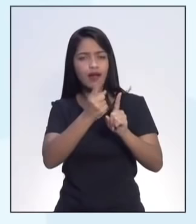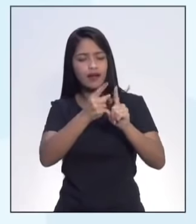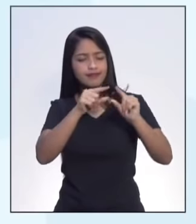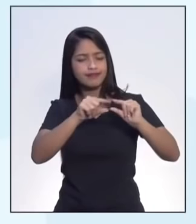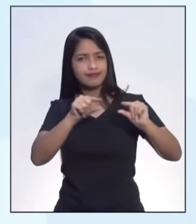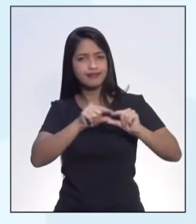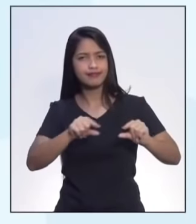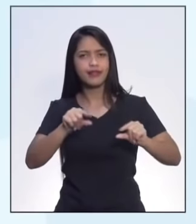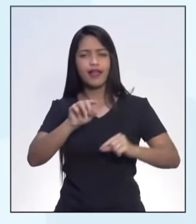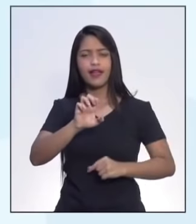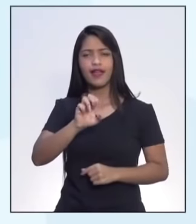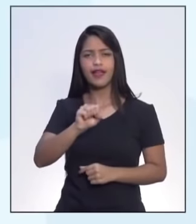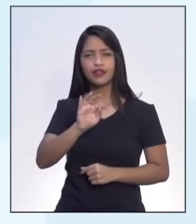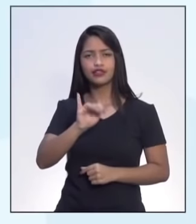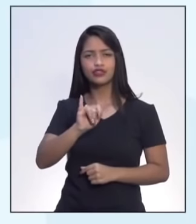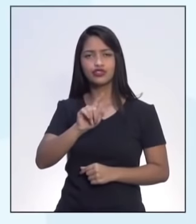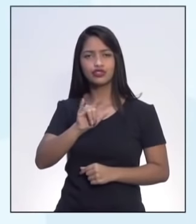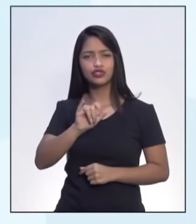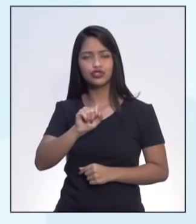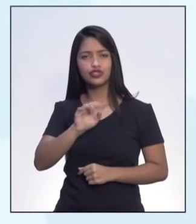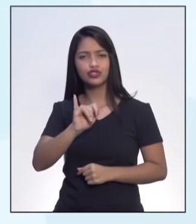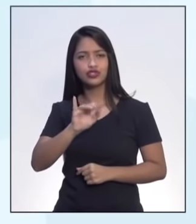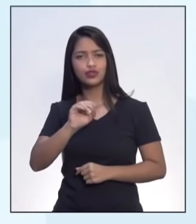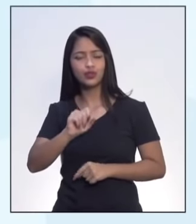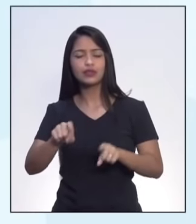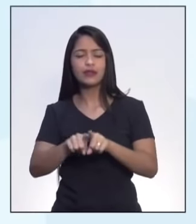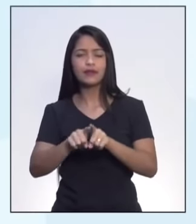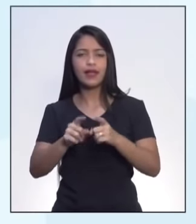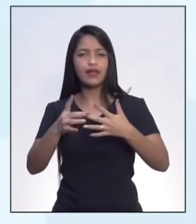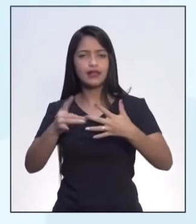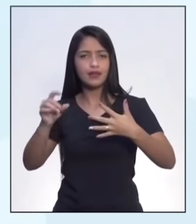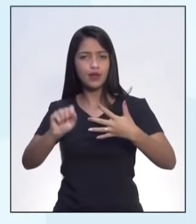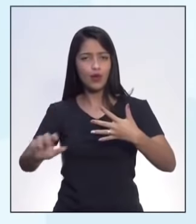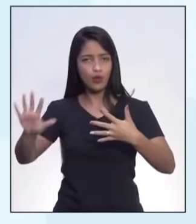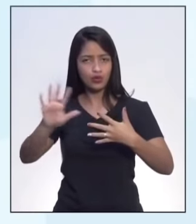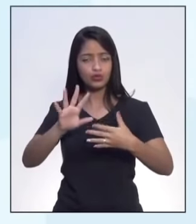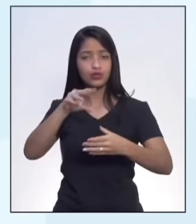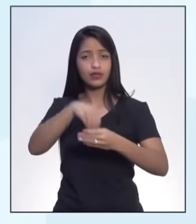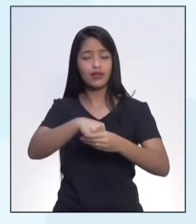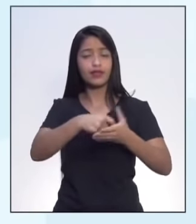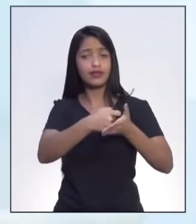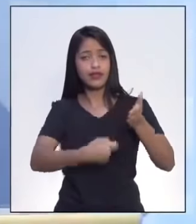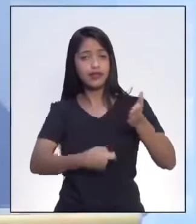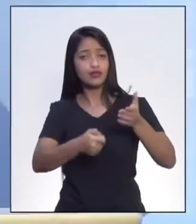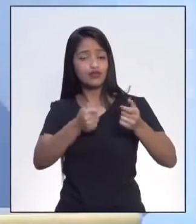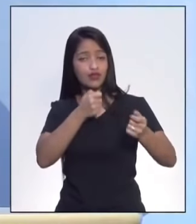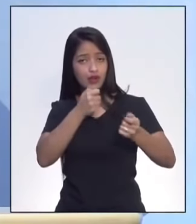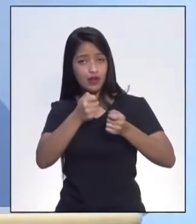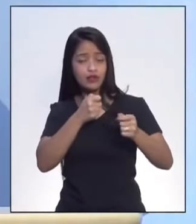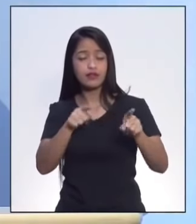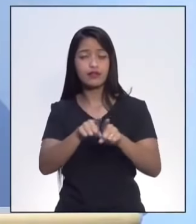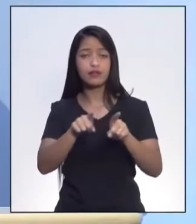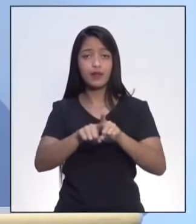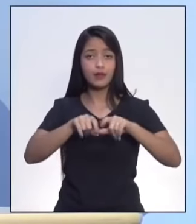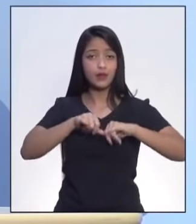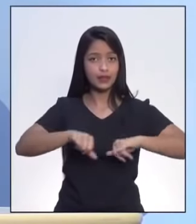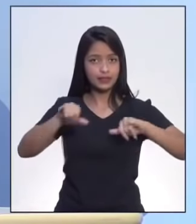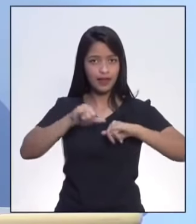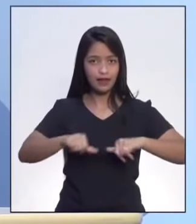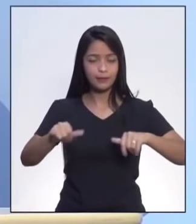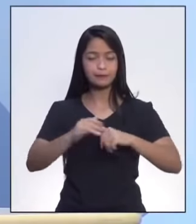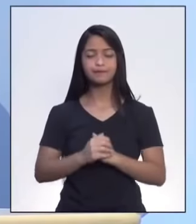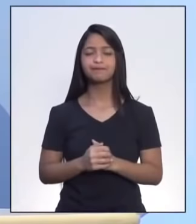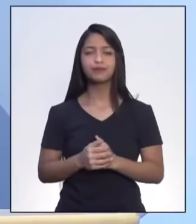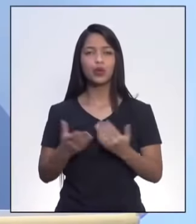estilísticos e semióticos presentes em textos jornalísticos e publicitários. Quem vai tocar essa aula hoje